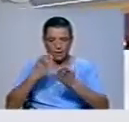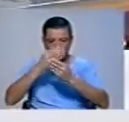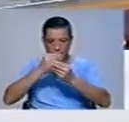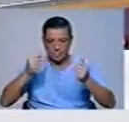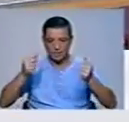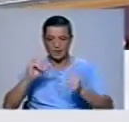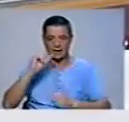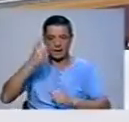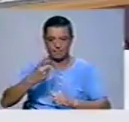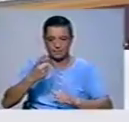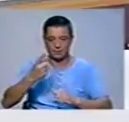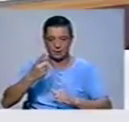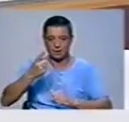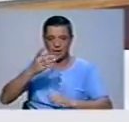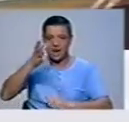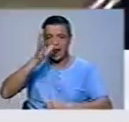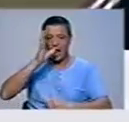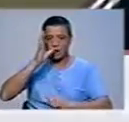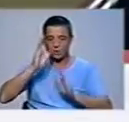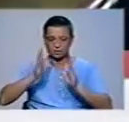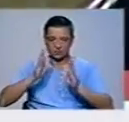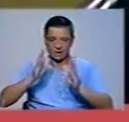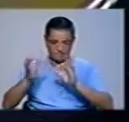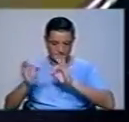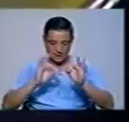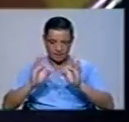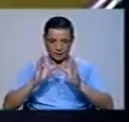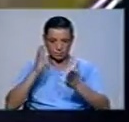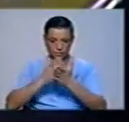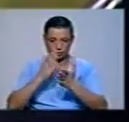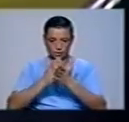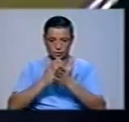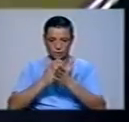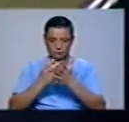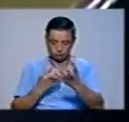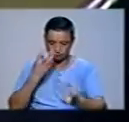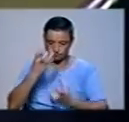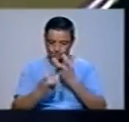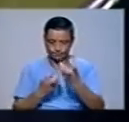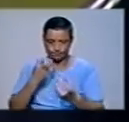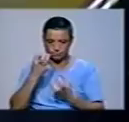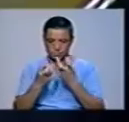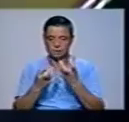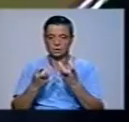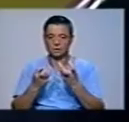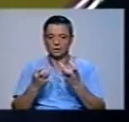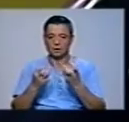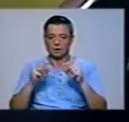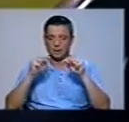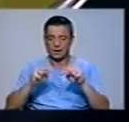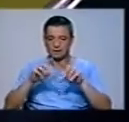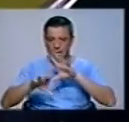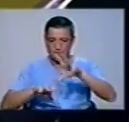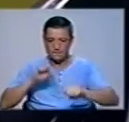mais rapidamente. A água já está quase, quase, quase. Vamos só esperar que fervilhe. E vai ver que com esta